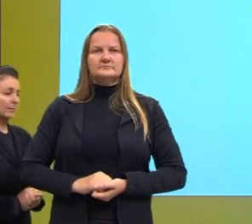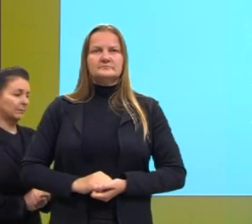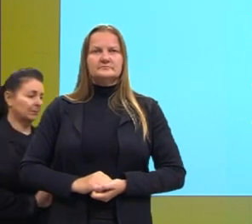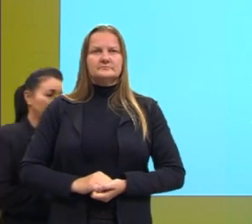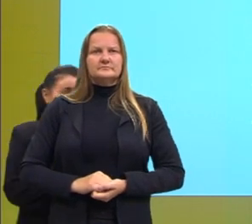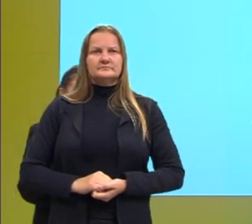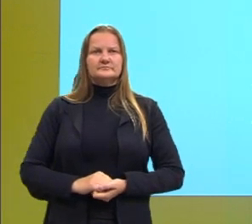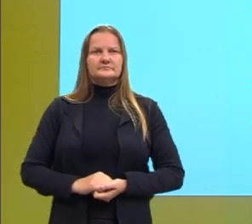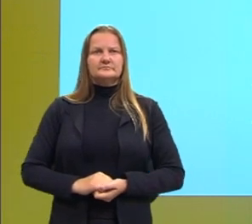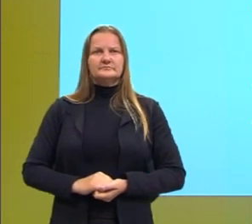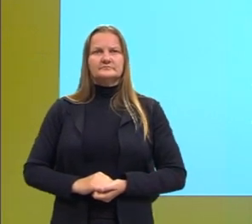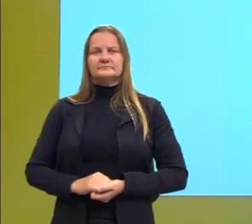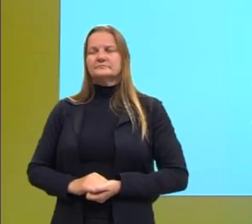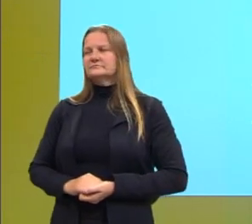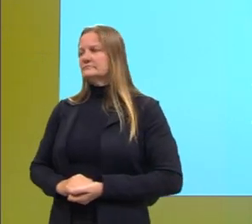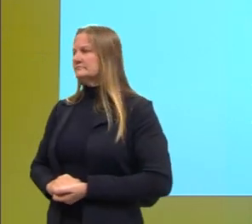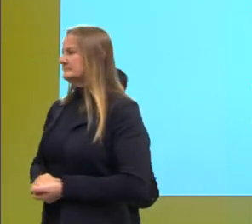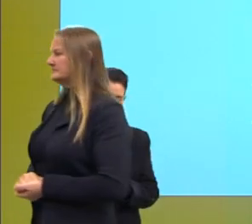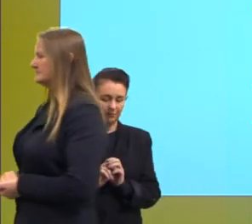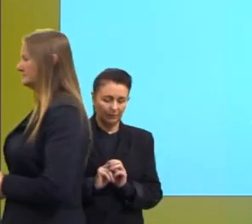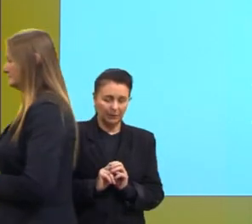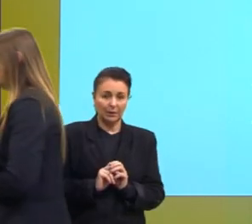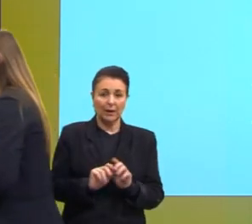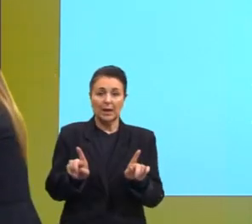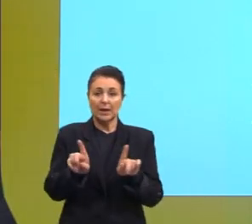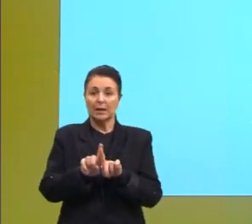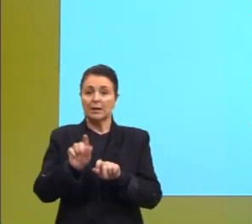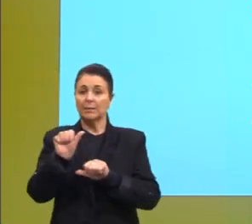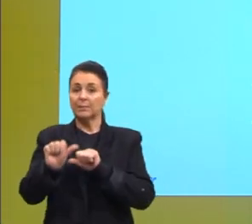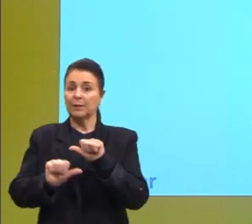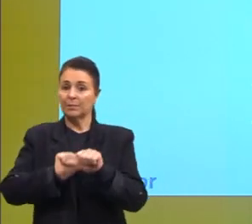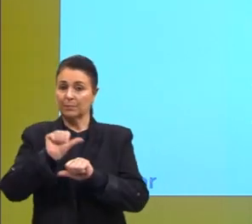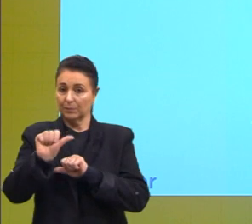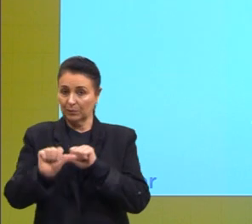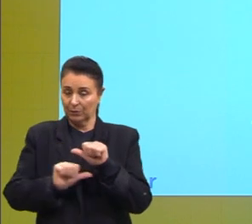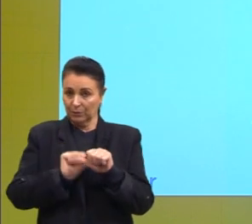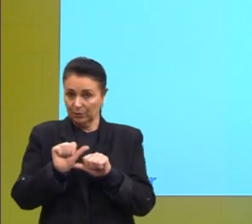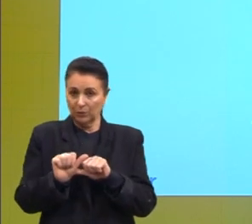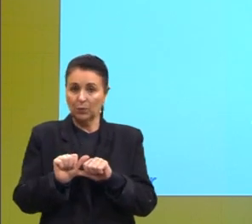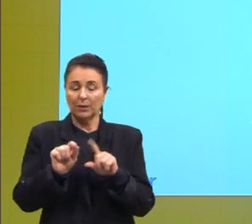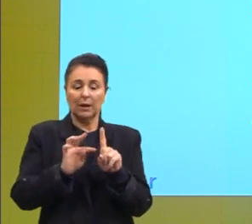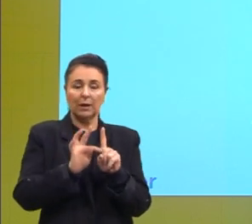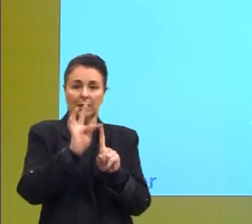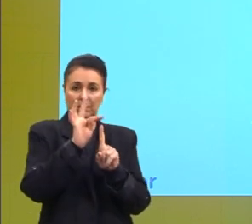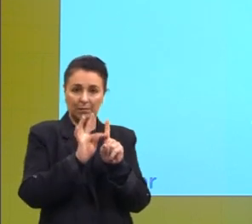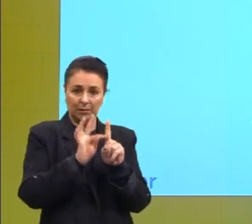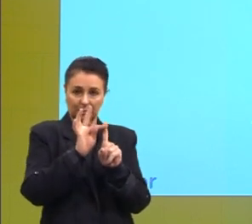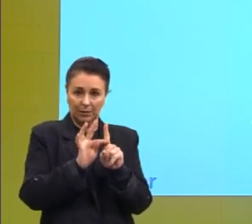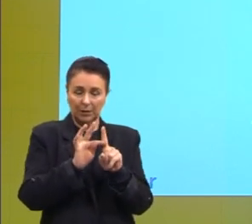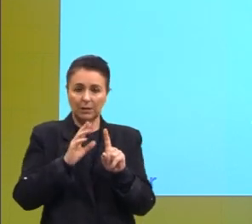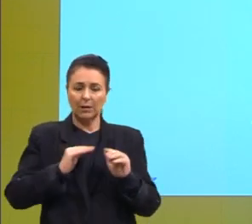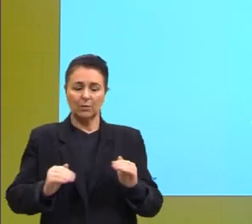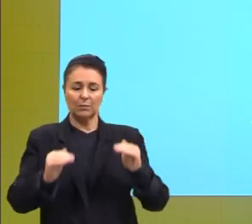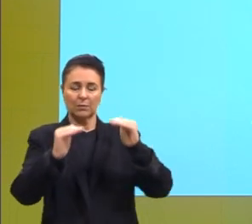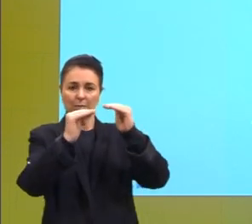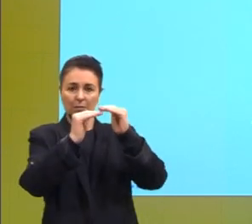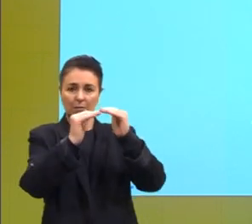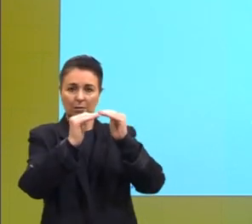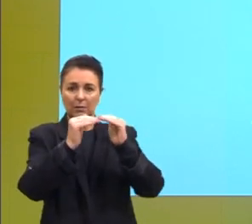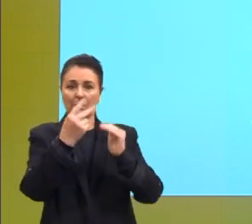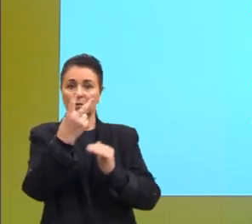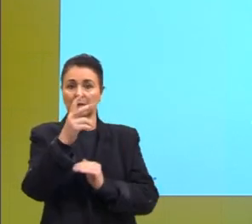hora tu quiser também muda a temperatura vai mudar a variação porque a gente sempre está falando de estado o padrão e temperatura igual